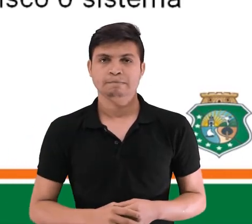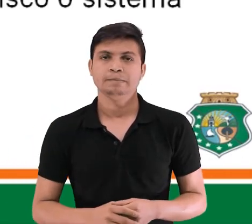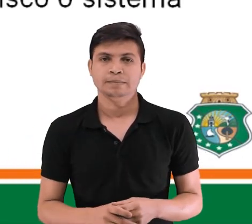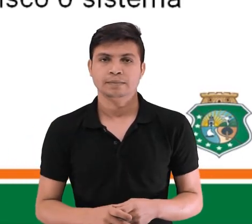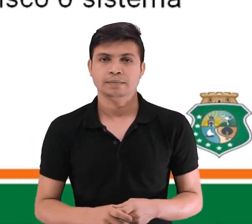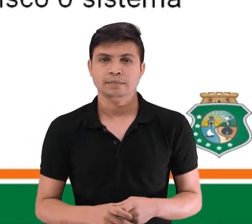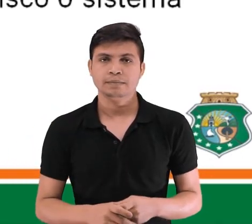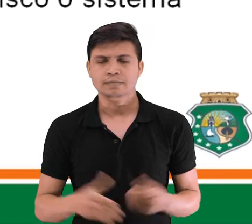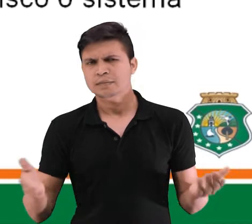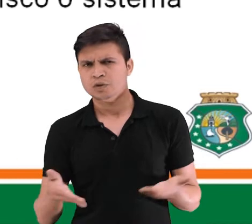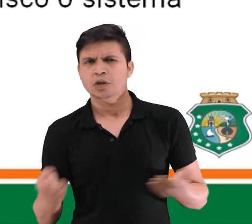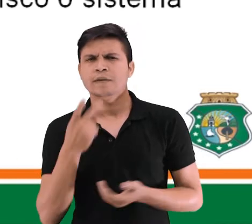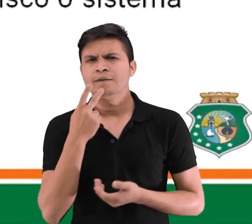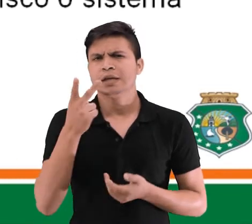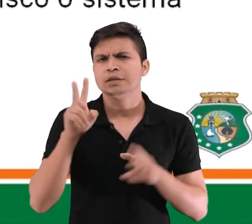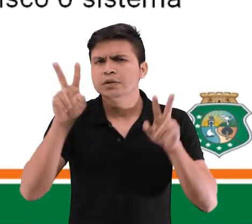Vamos falar agora sobre o setup.